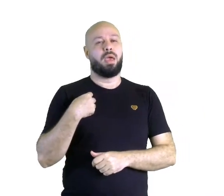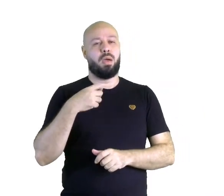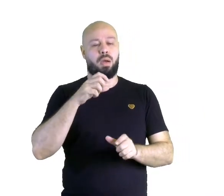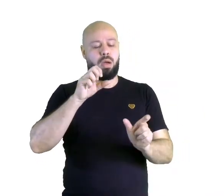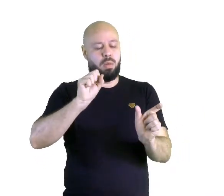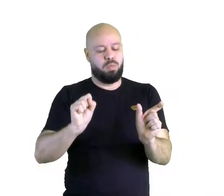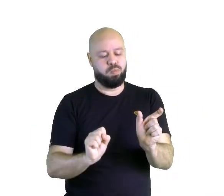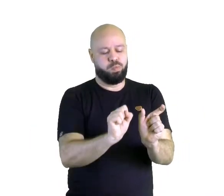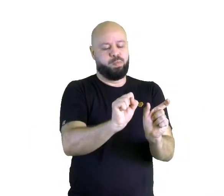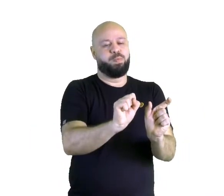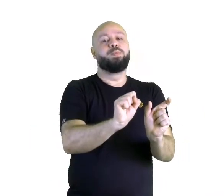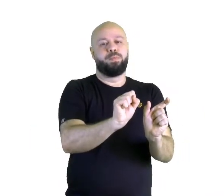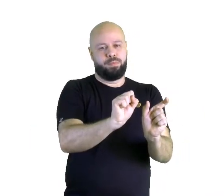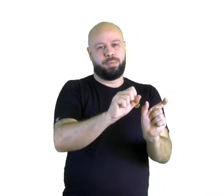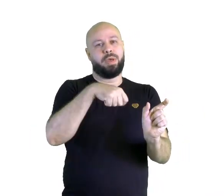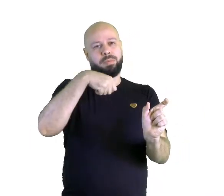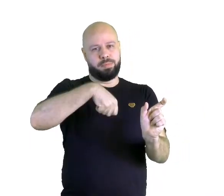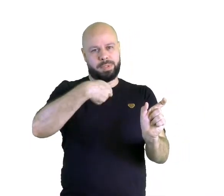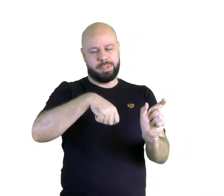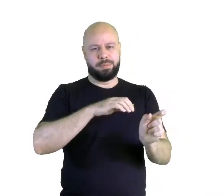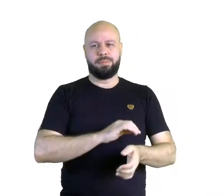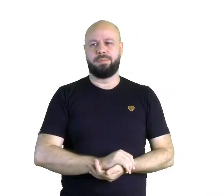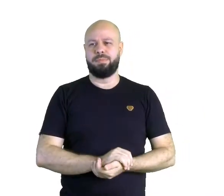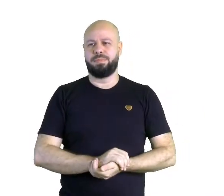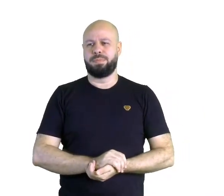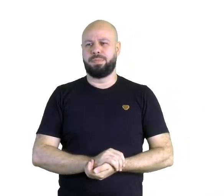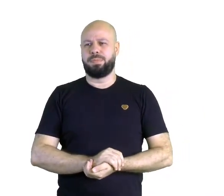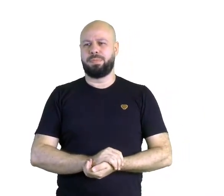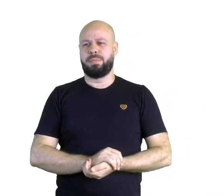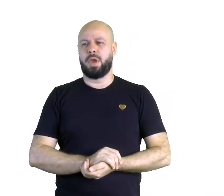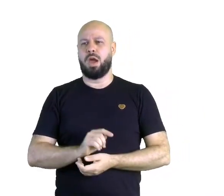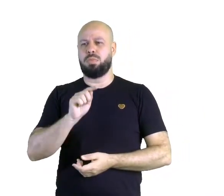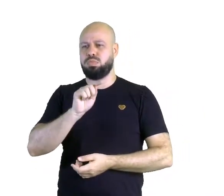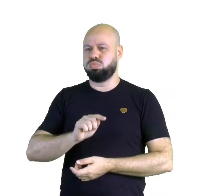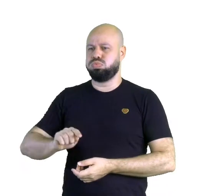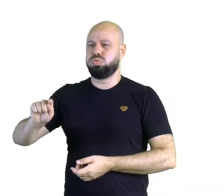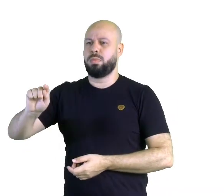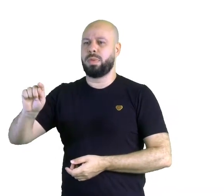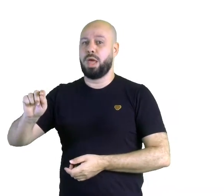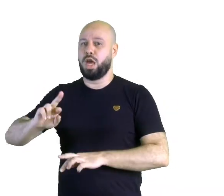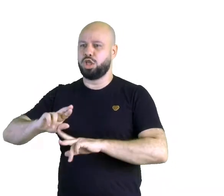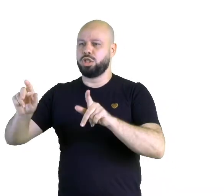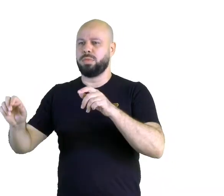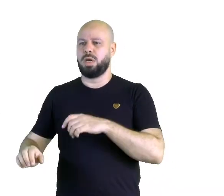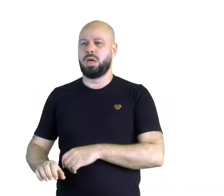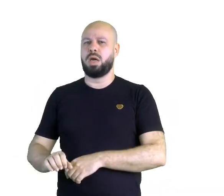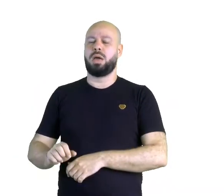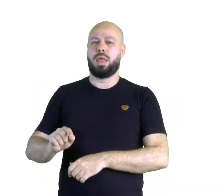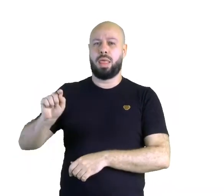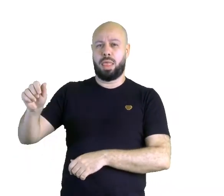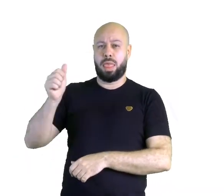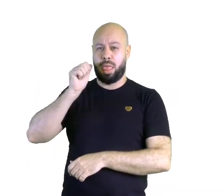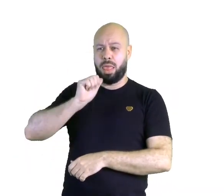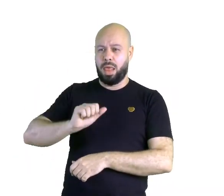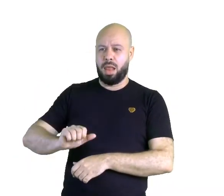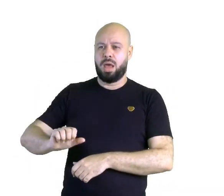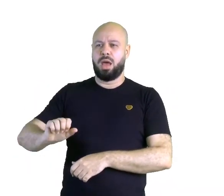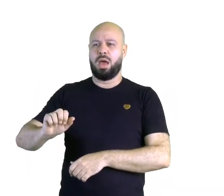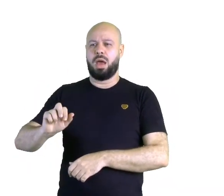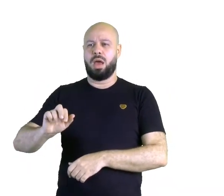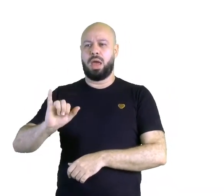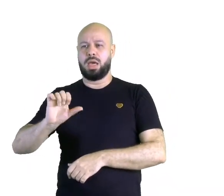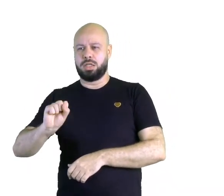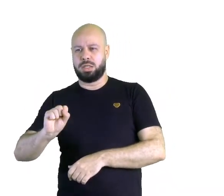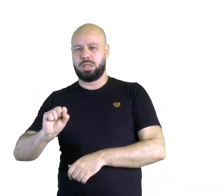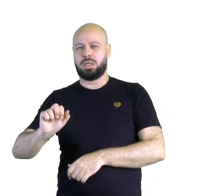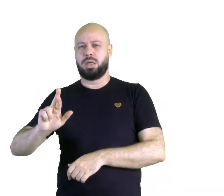eu tenho she is riding a bike. Observem aí, novamente, sujeito mais o verbo to be, acompanhado do verbo